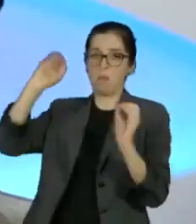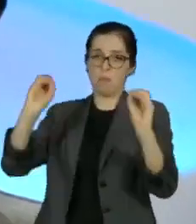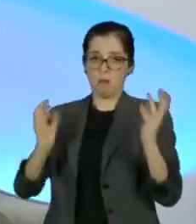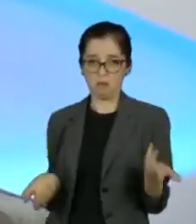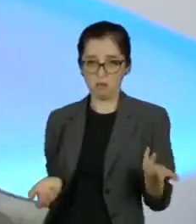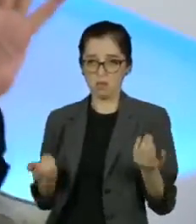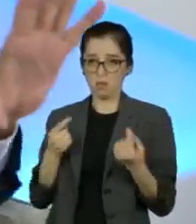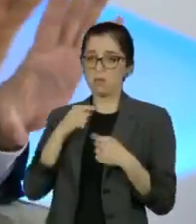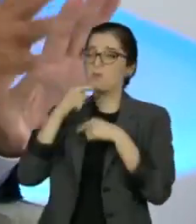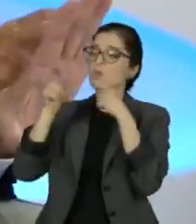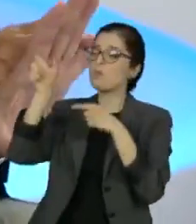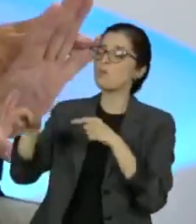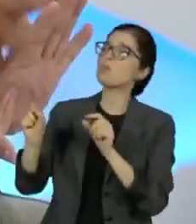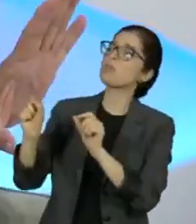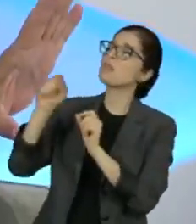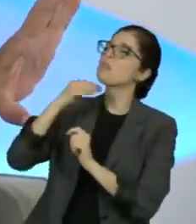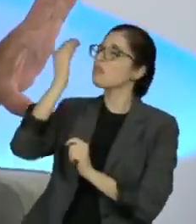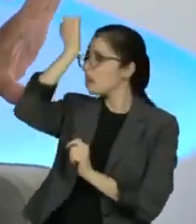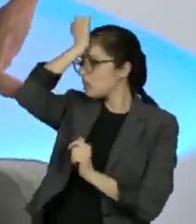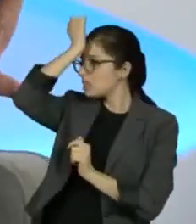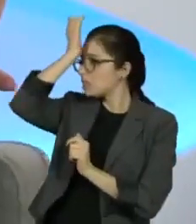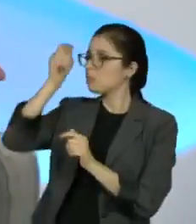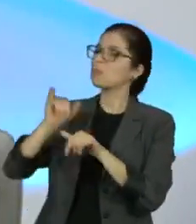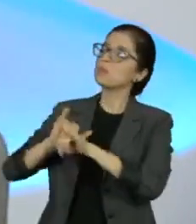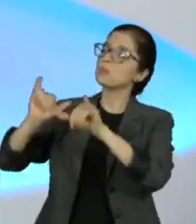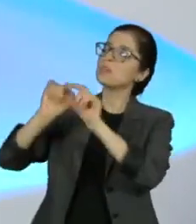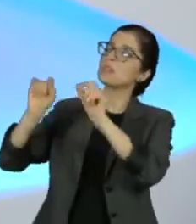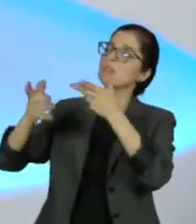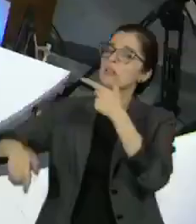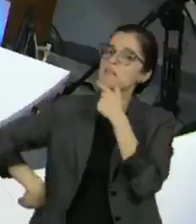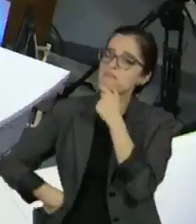dúvida que é esse cara se você ver bem